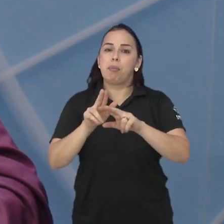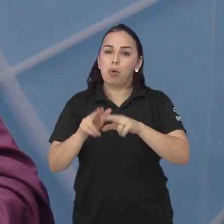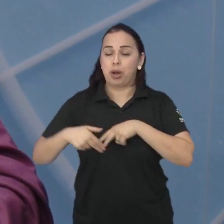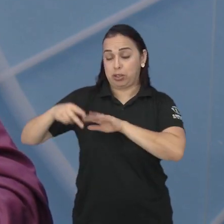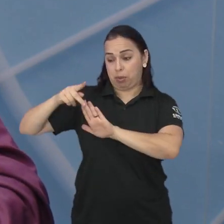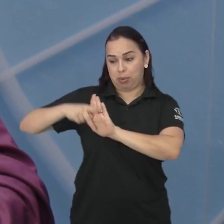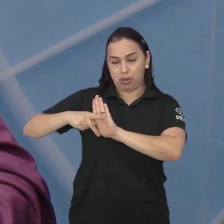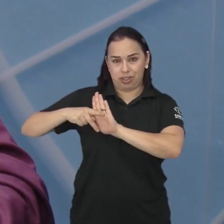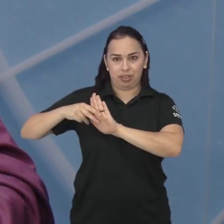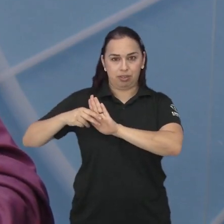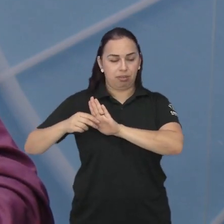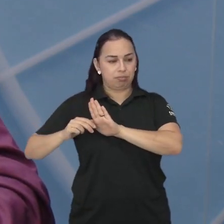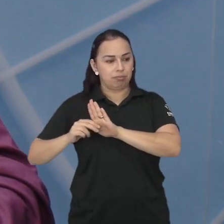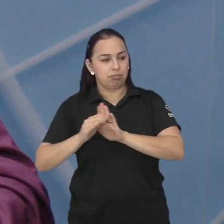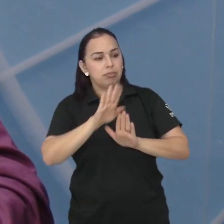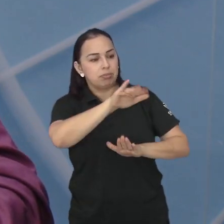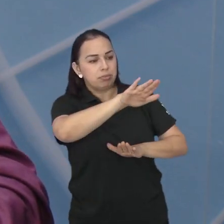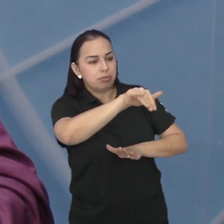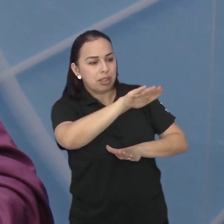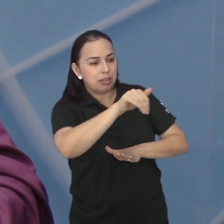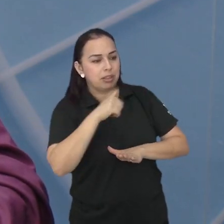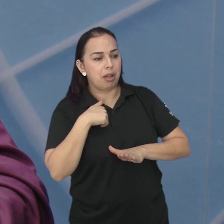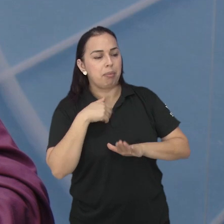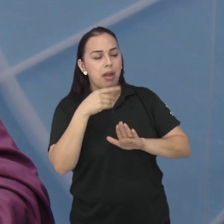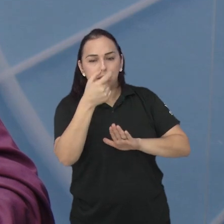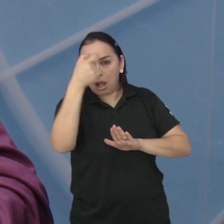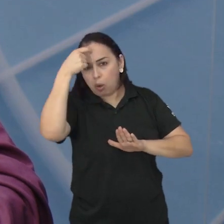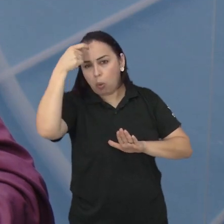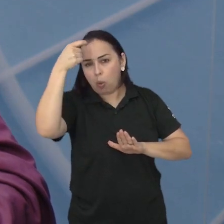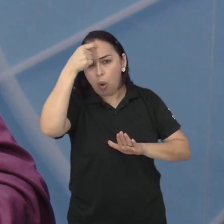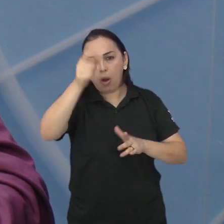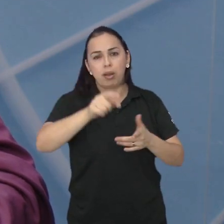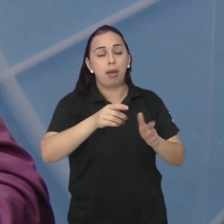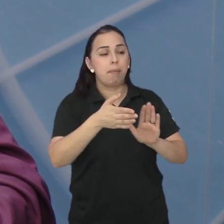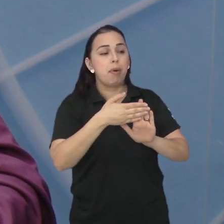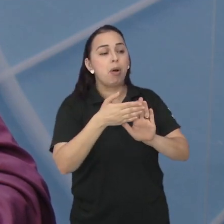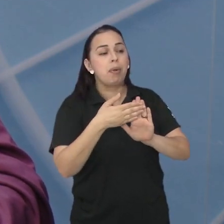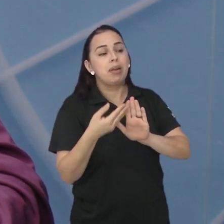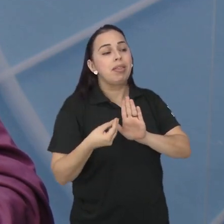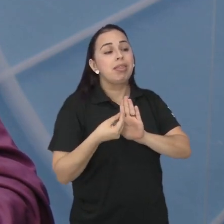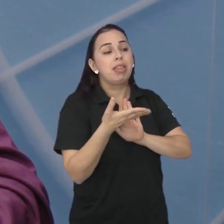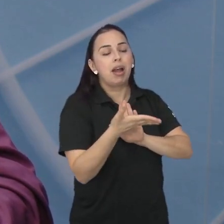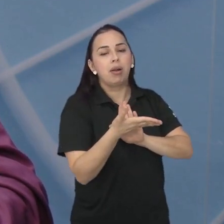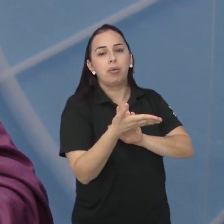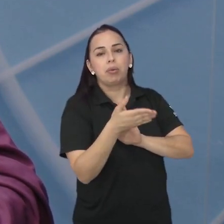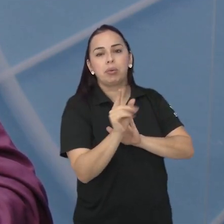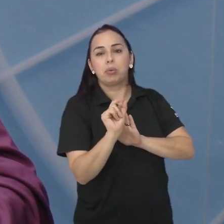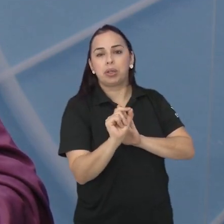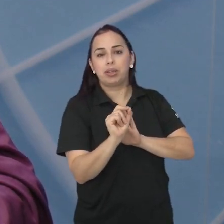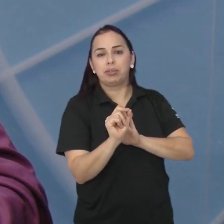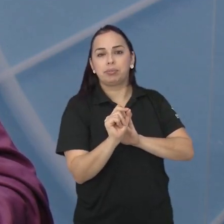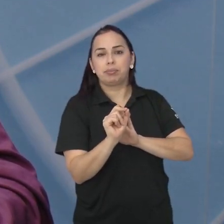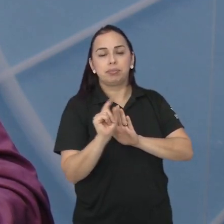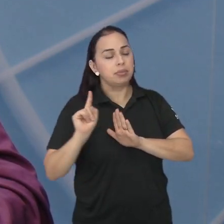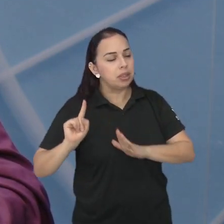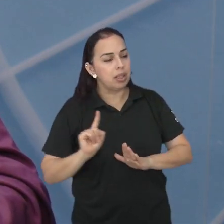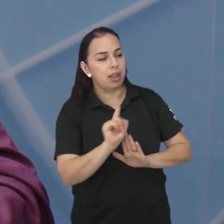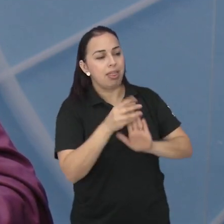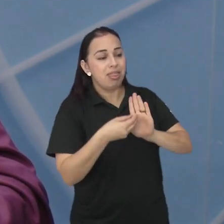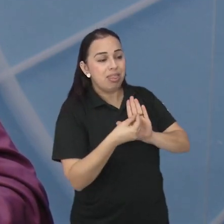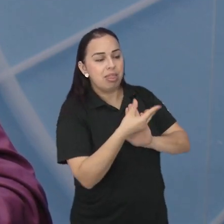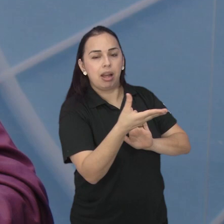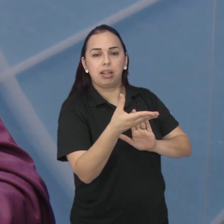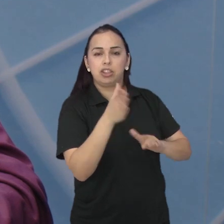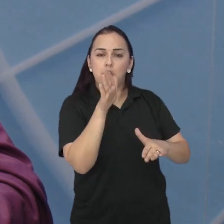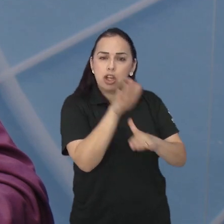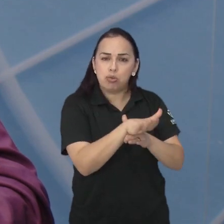tão importante. Ter essa ação, né, para conscientização. Propor, ofertar, né, que a abordagem de rua sempre também é isso, é